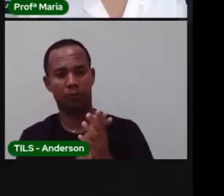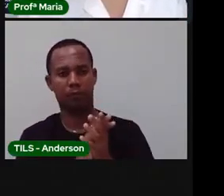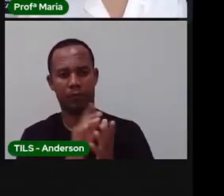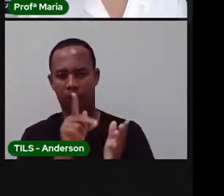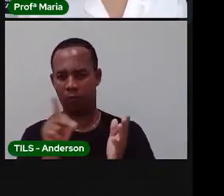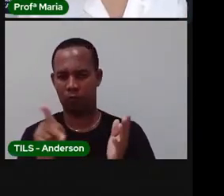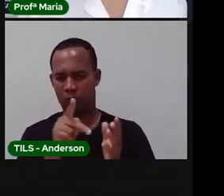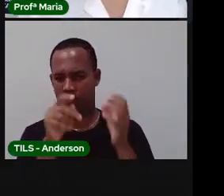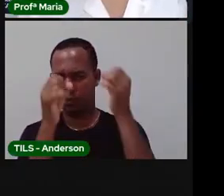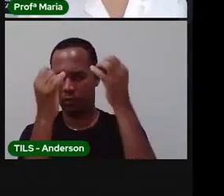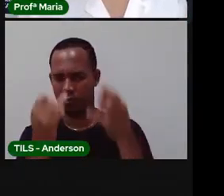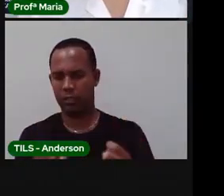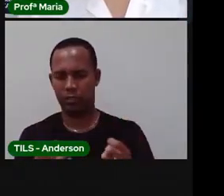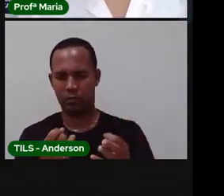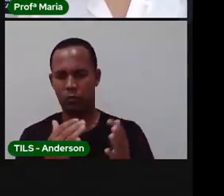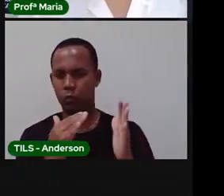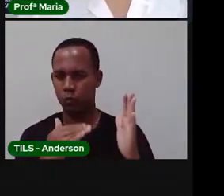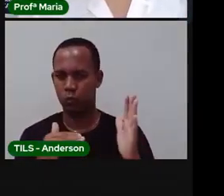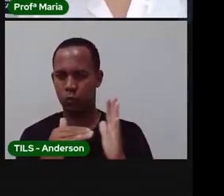coisa para vocês.